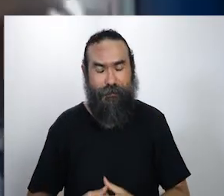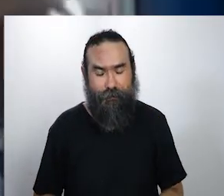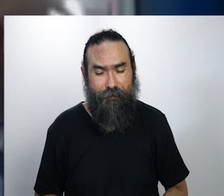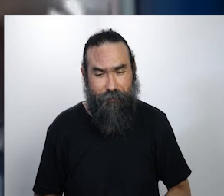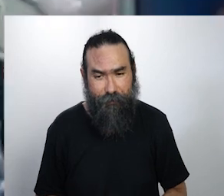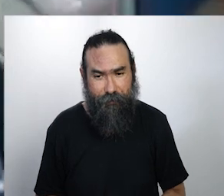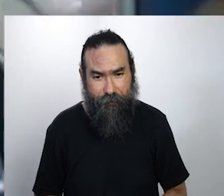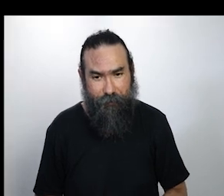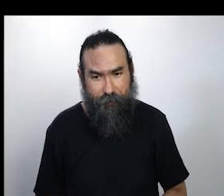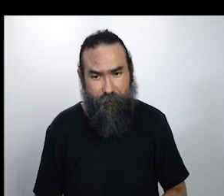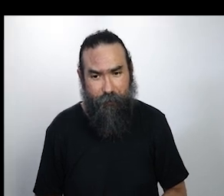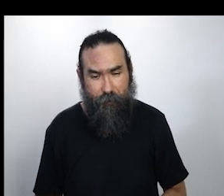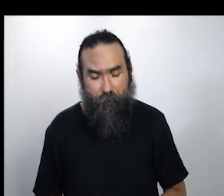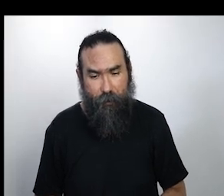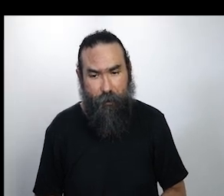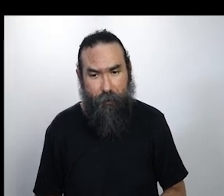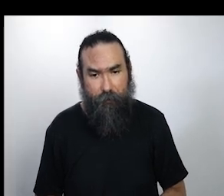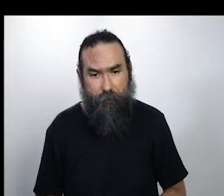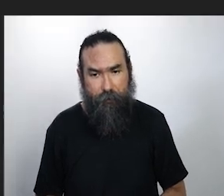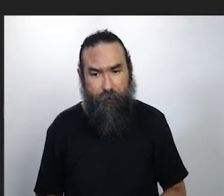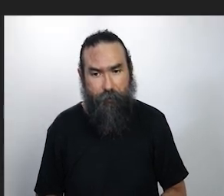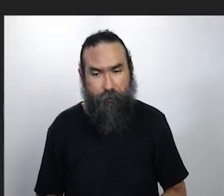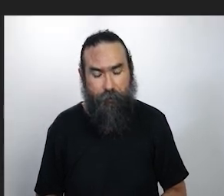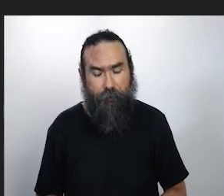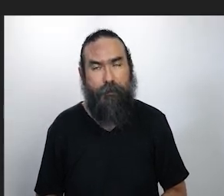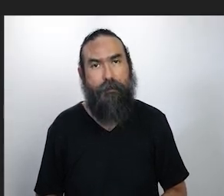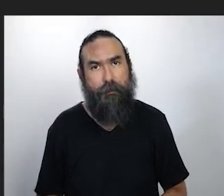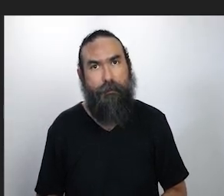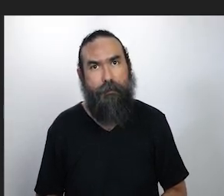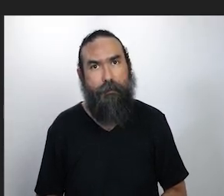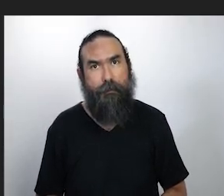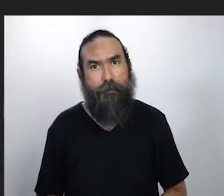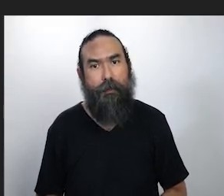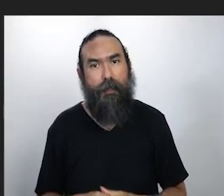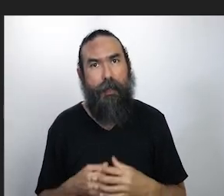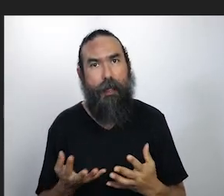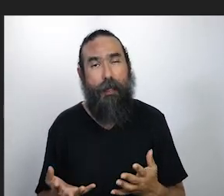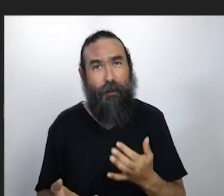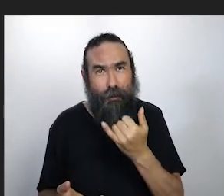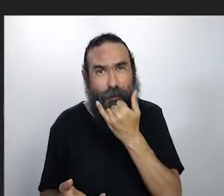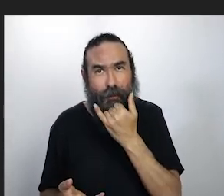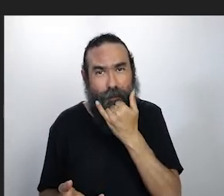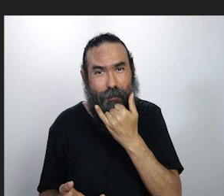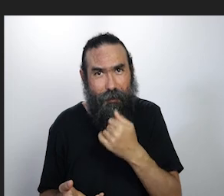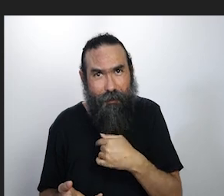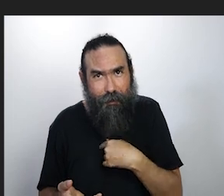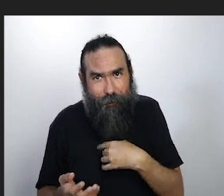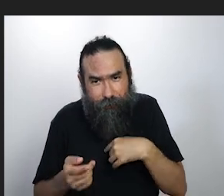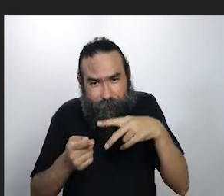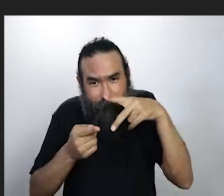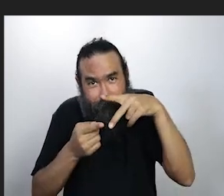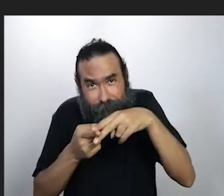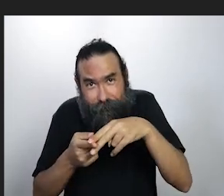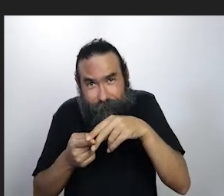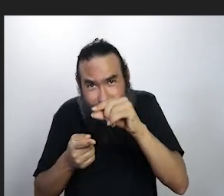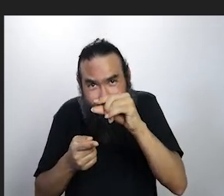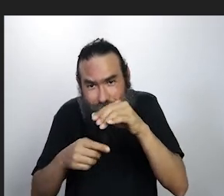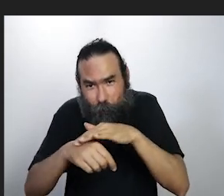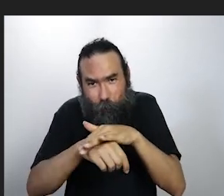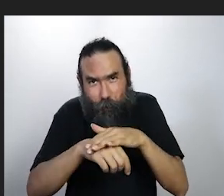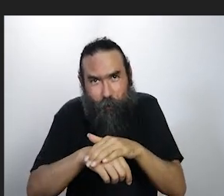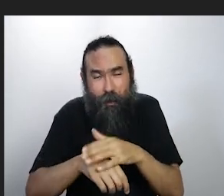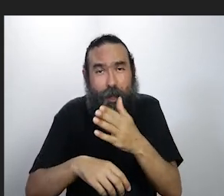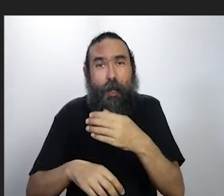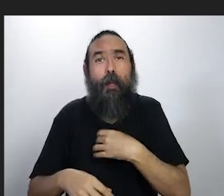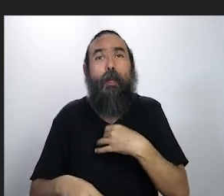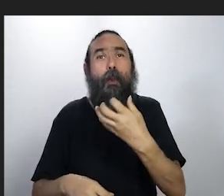Deixa eu só interromper um pouquinho, perdão. Queria só agradecer, vou precisar sair. Obrigada mesmo a todo